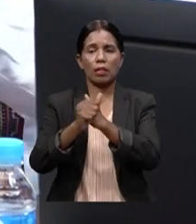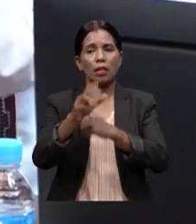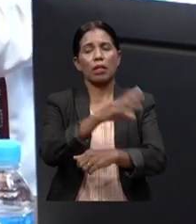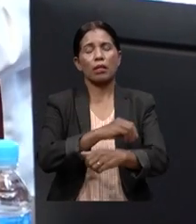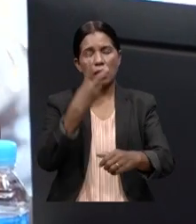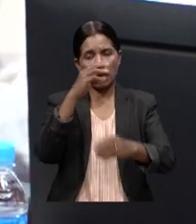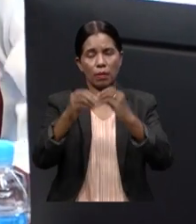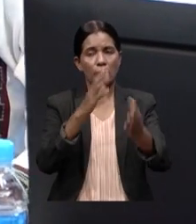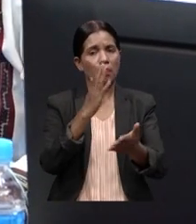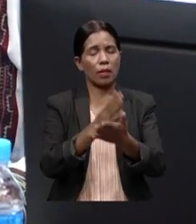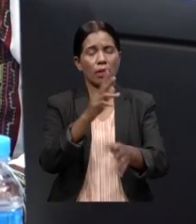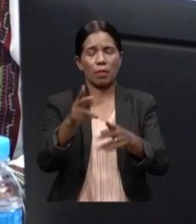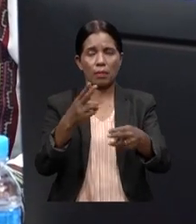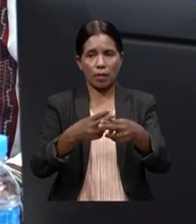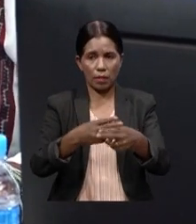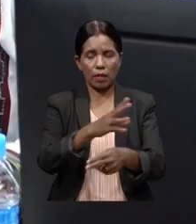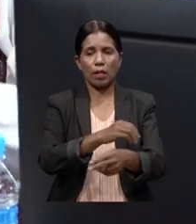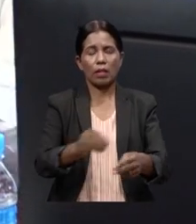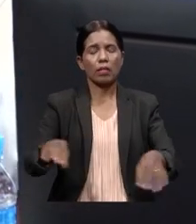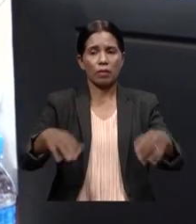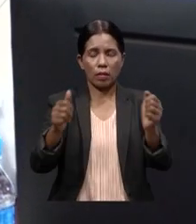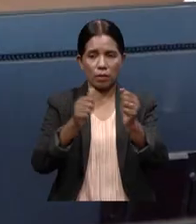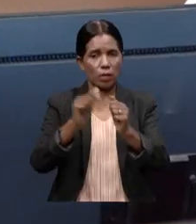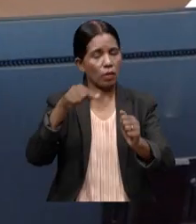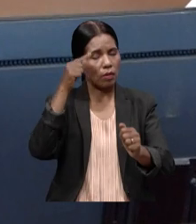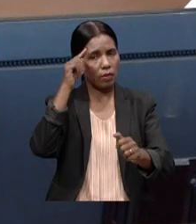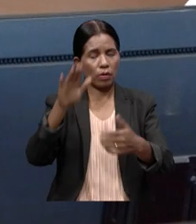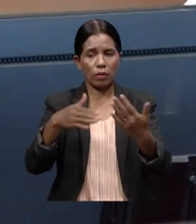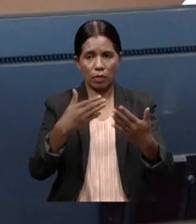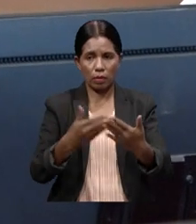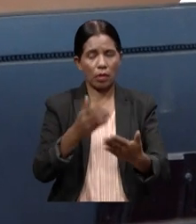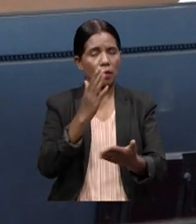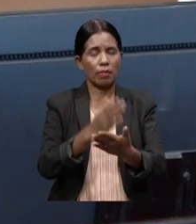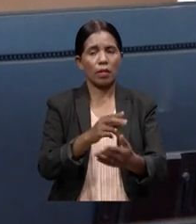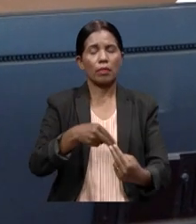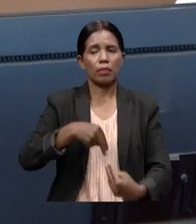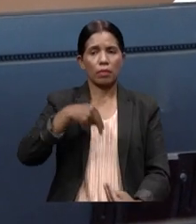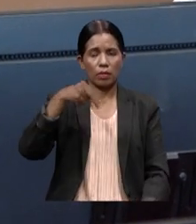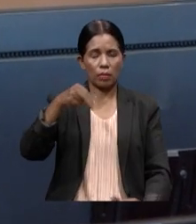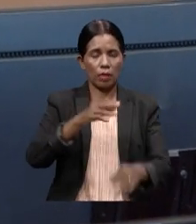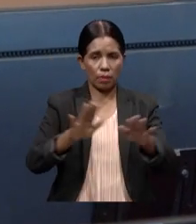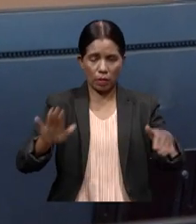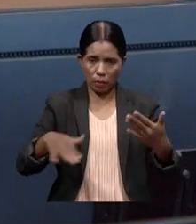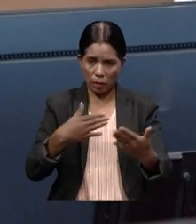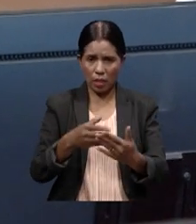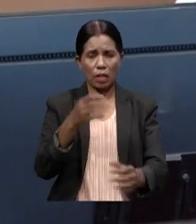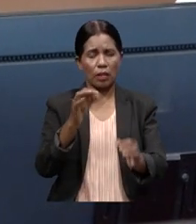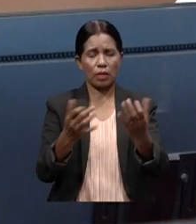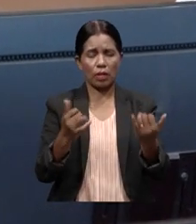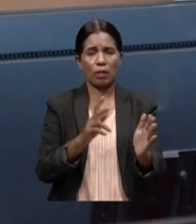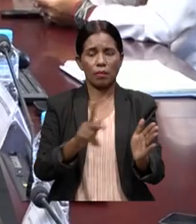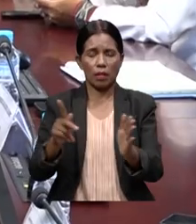risb nau promove kordas husi orgon guver sira a konba mal nutron infantil más oras plan